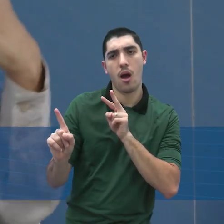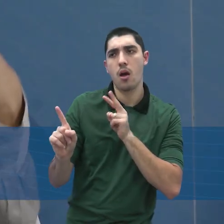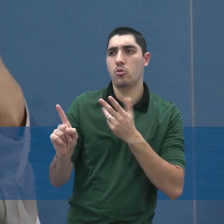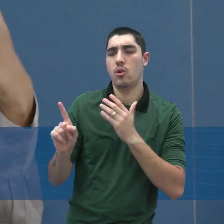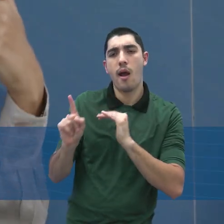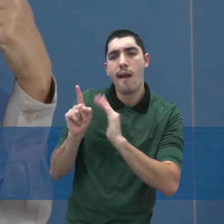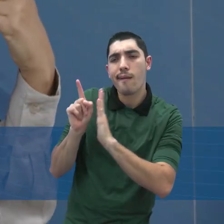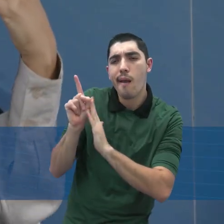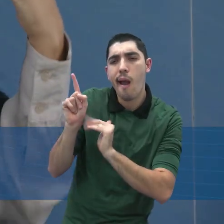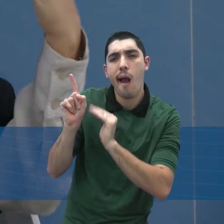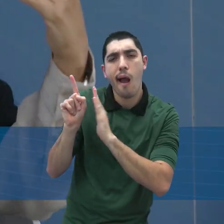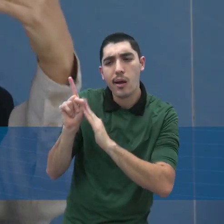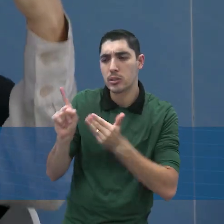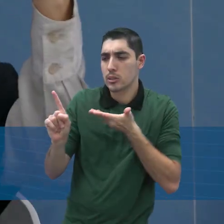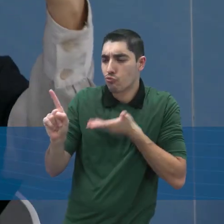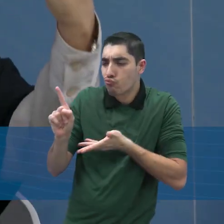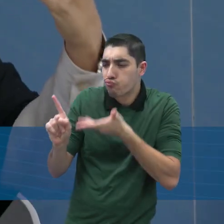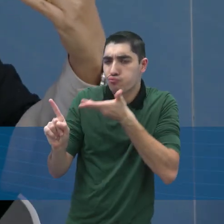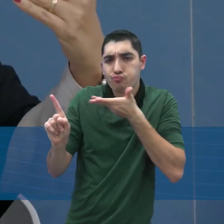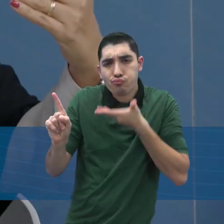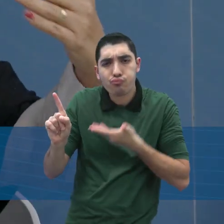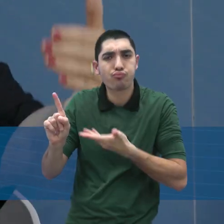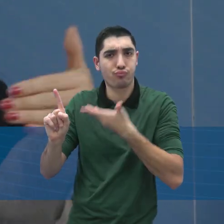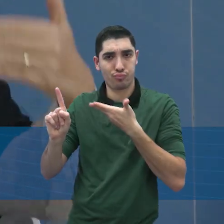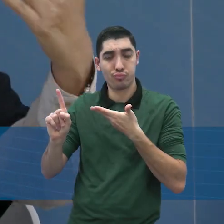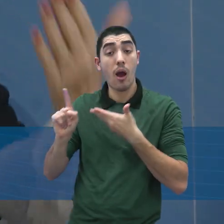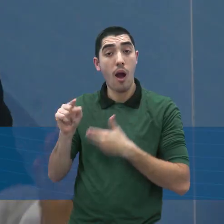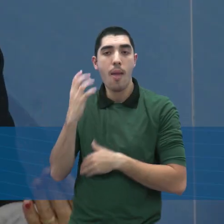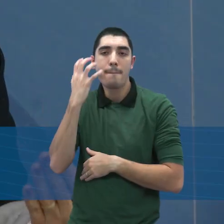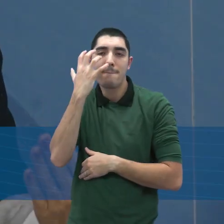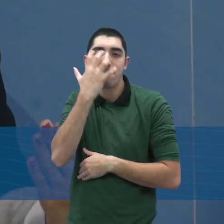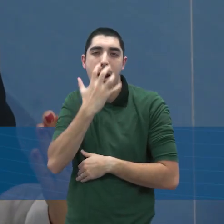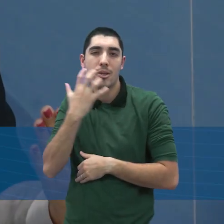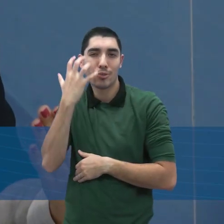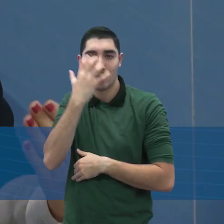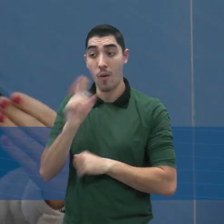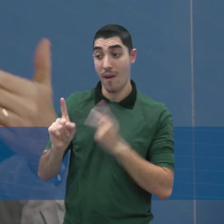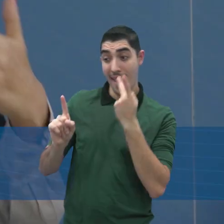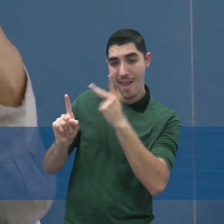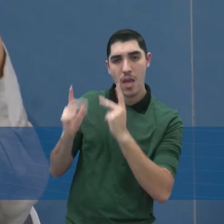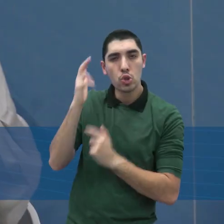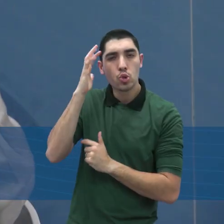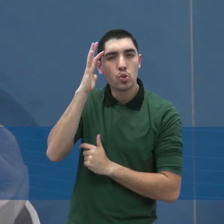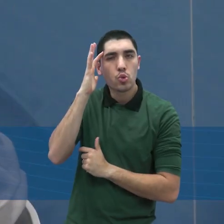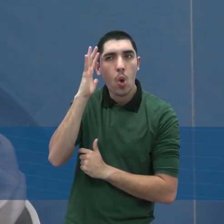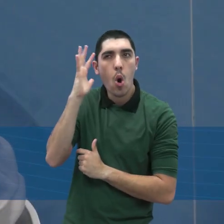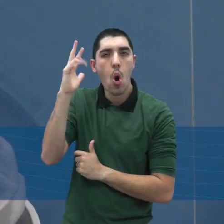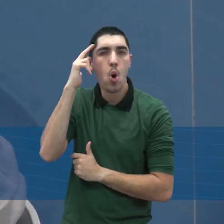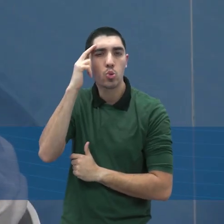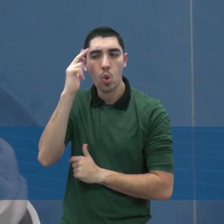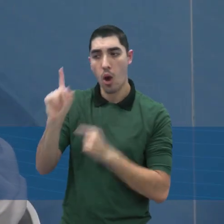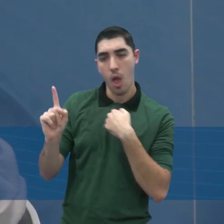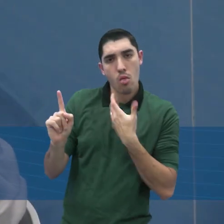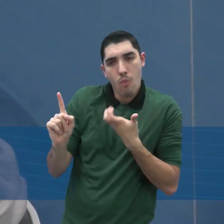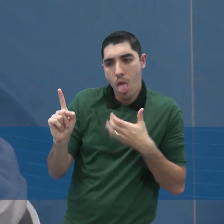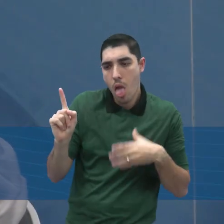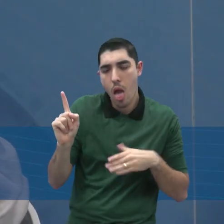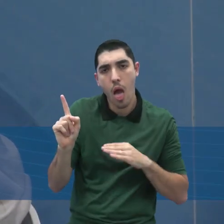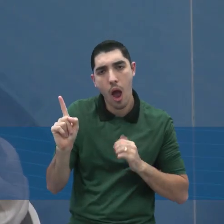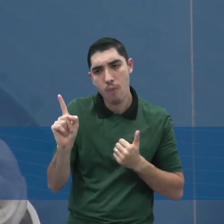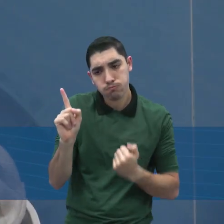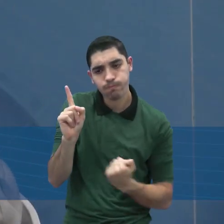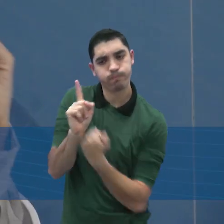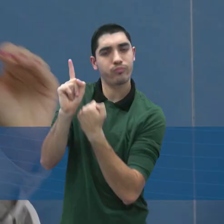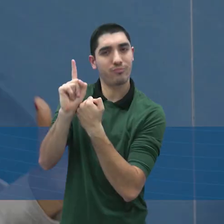com o que eu vou prover o sonho do outro, quando você não se prejudica em prol